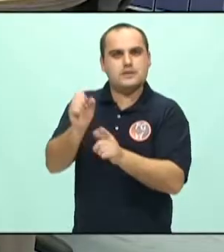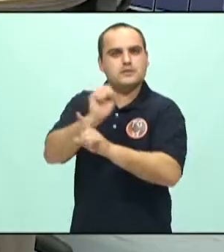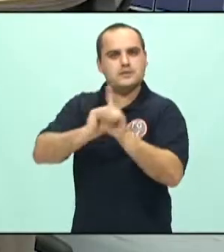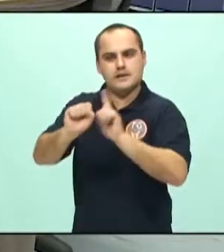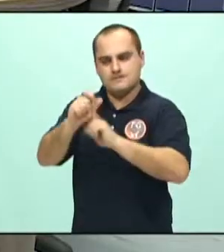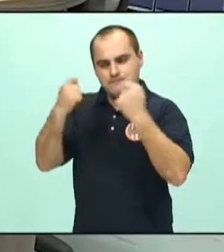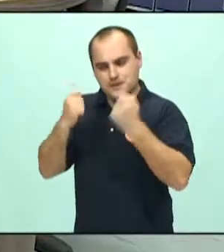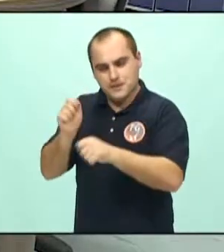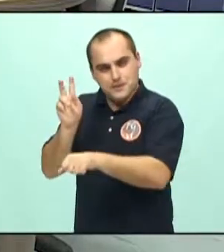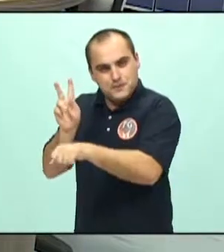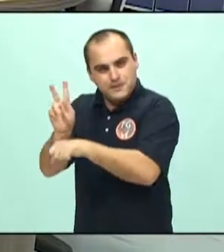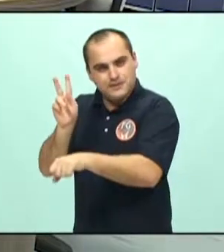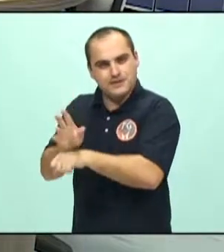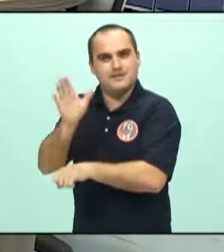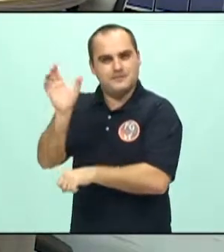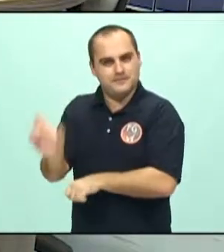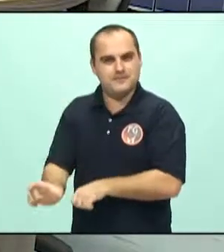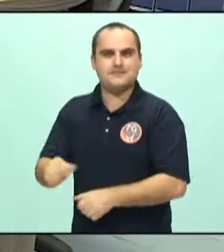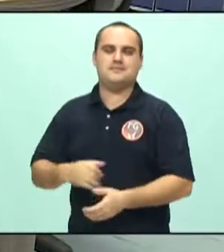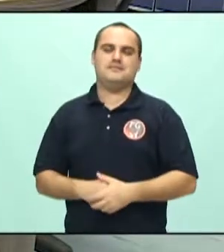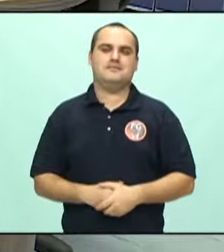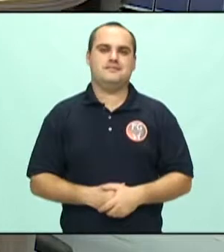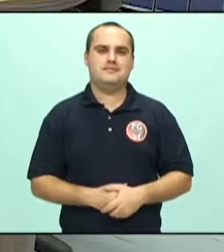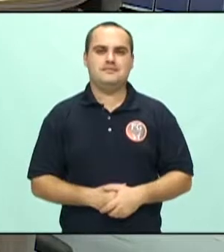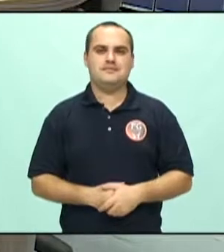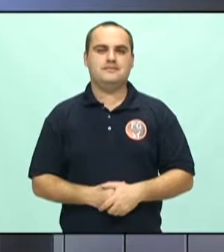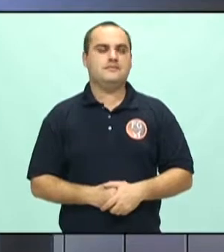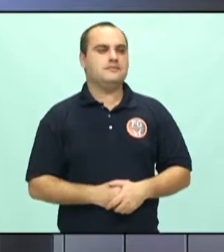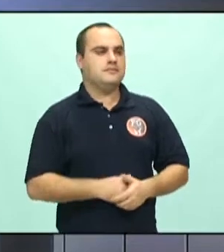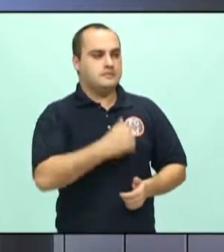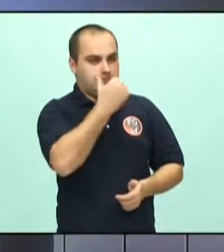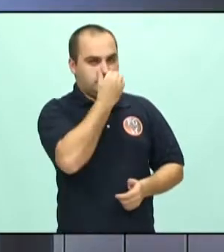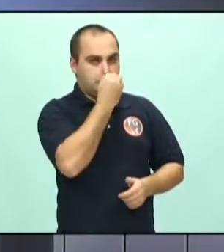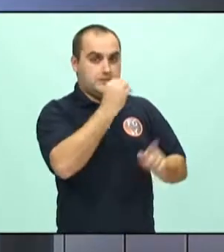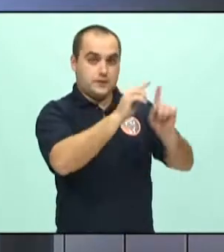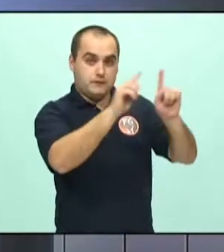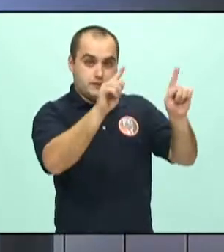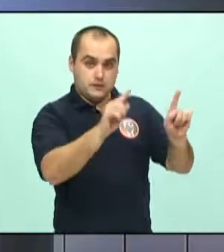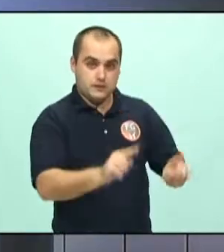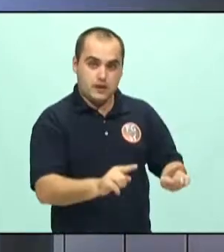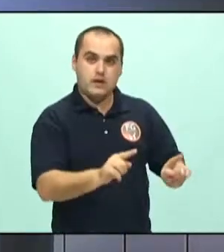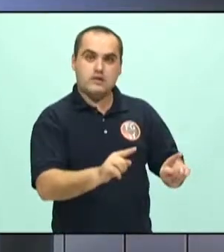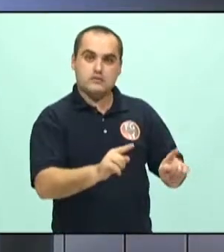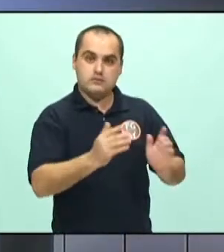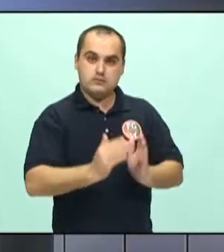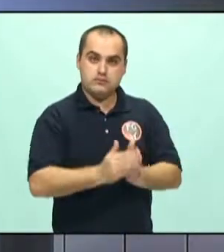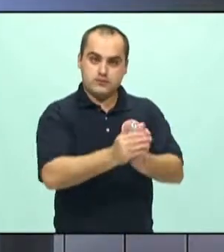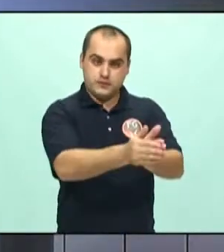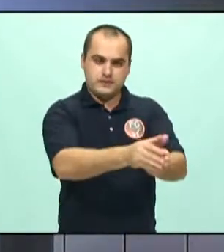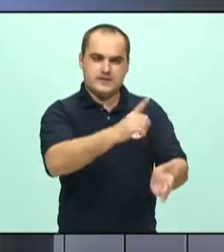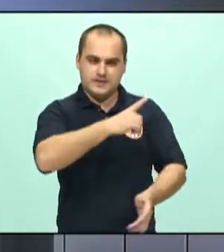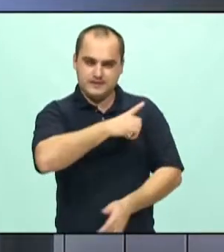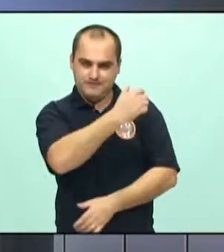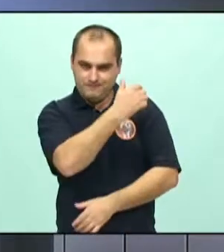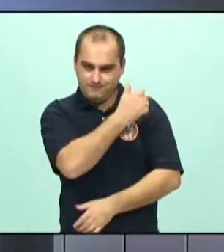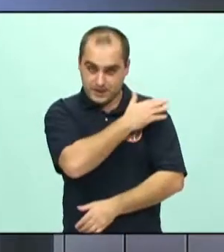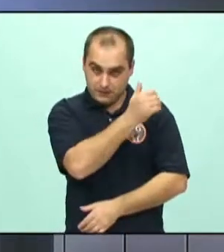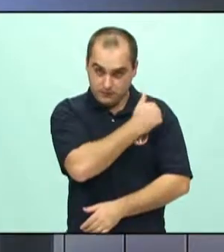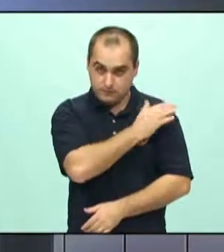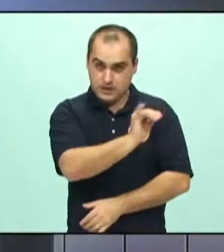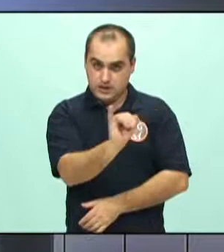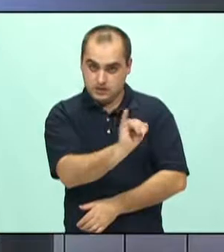sociedade. O trabalhador portuário foi alvo de preconceito em Itajaí ao